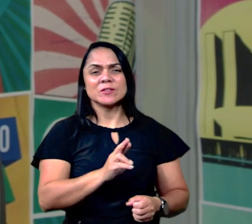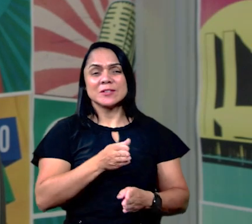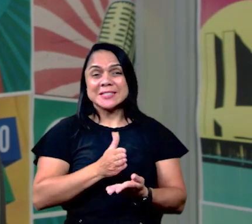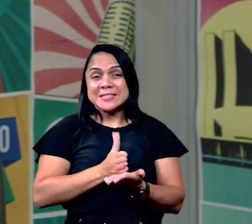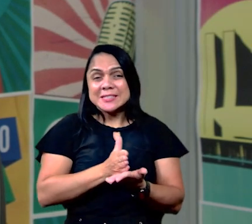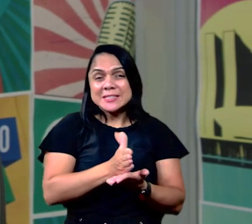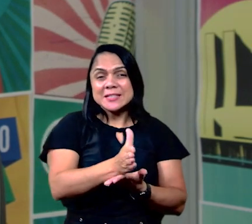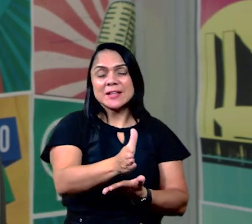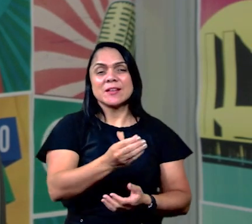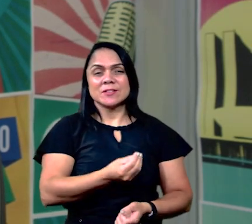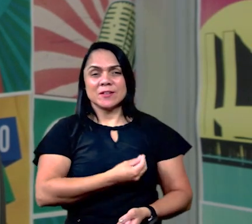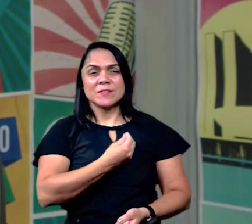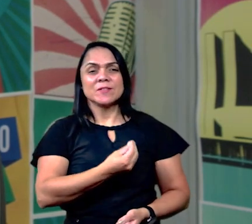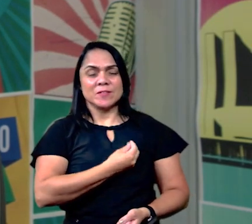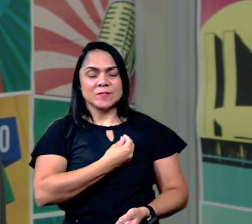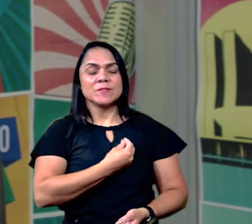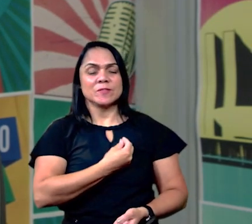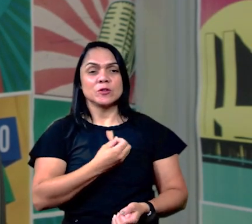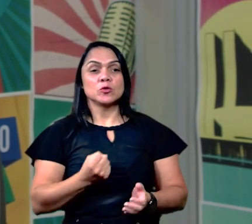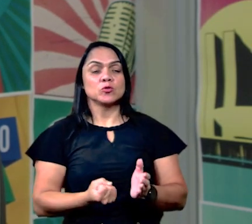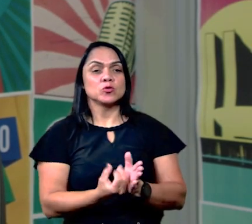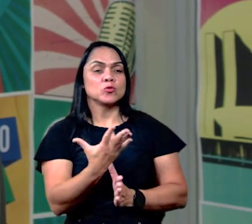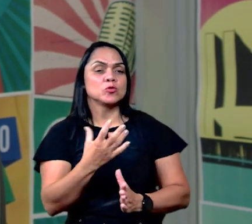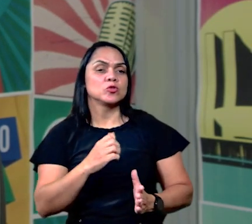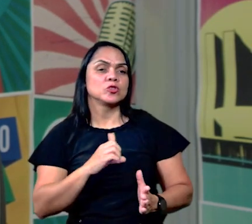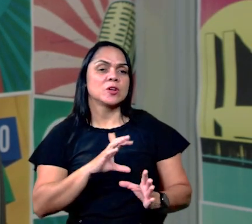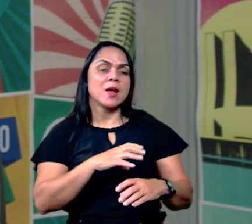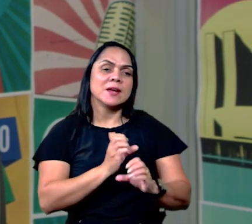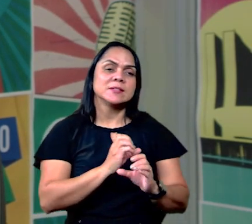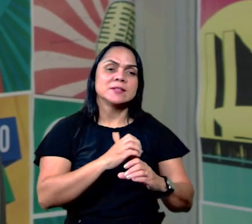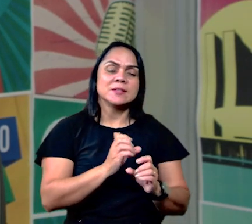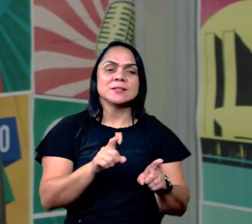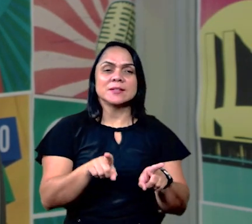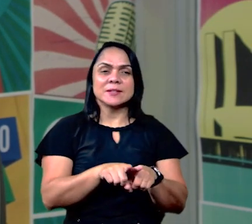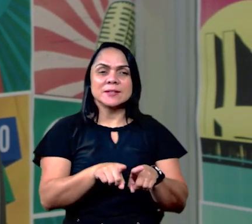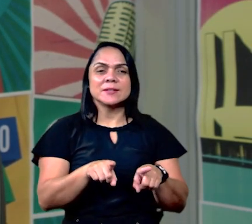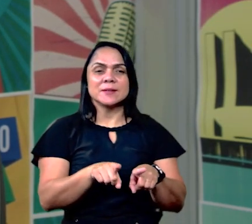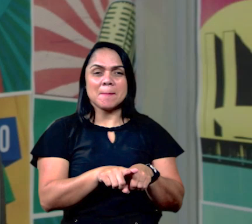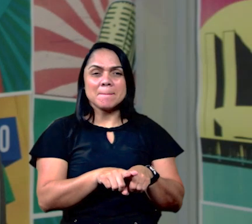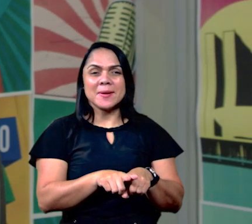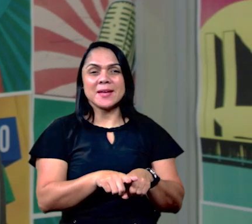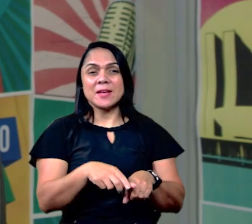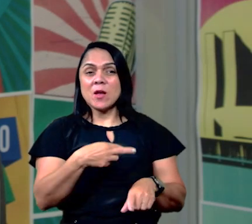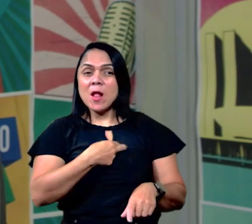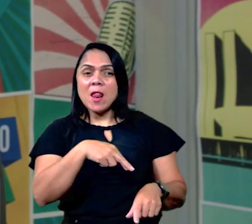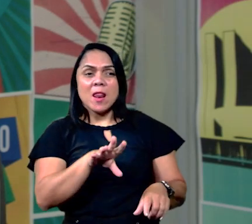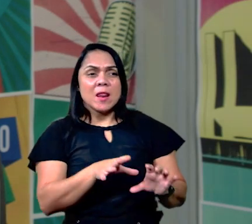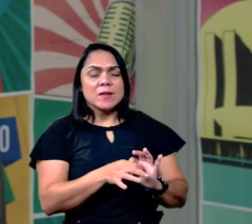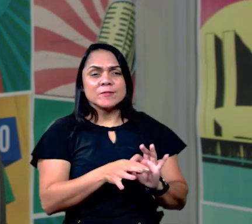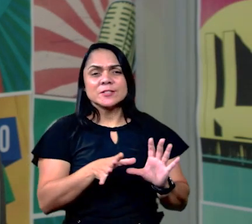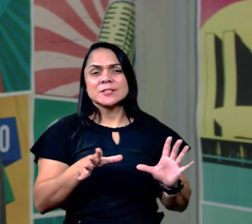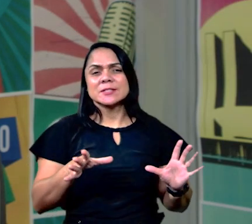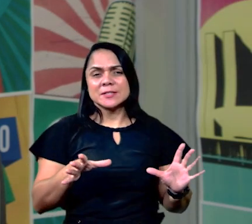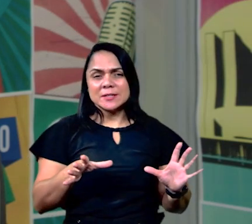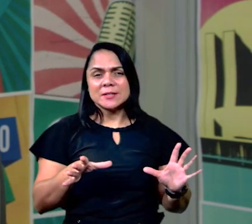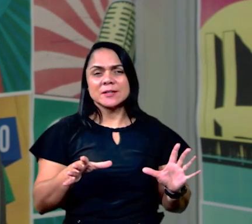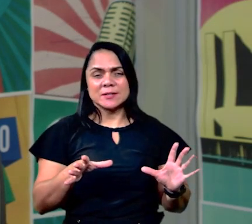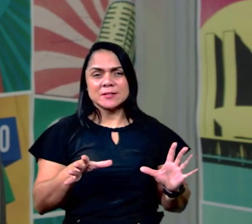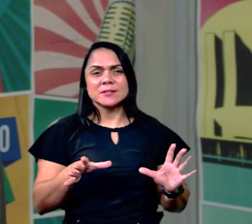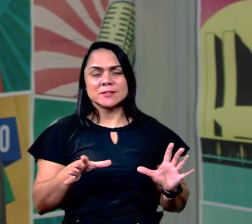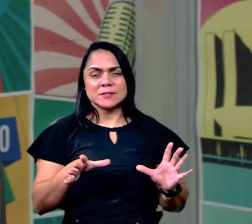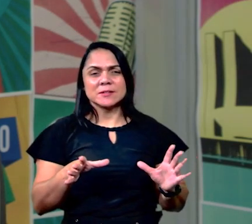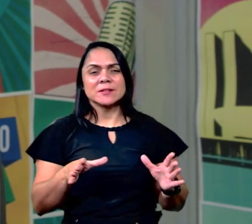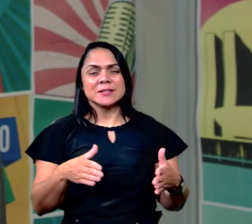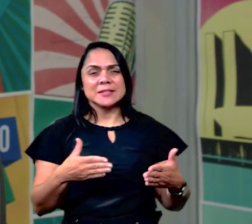vida, surgem as nossas ciências e surge também as chamadas teorias da secularização, que vêm justamente delinear